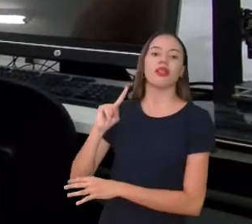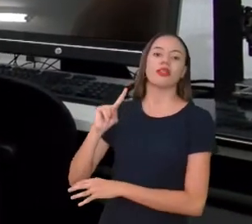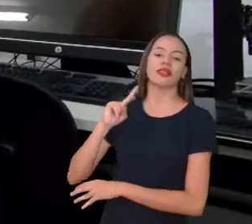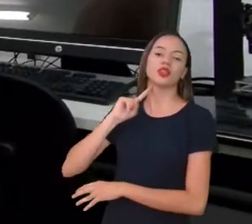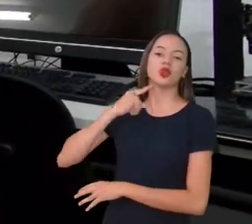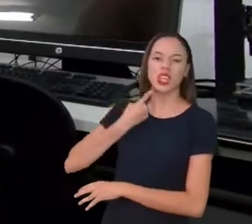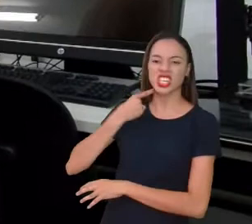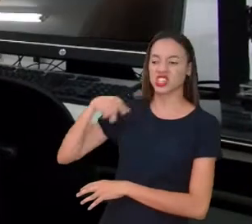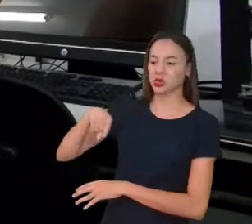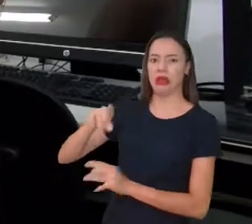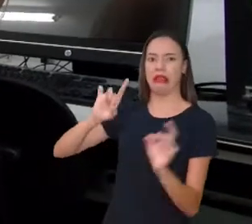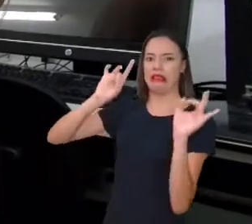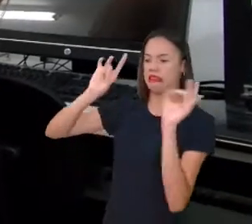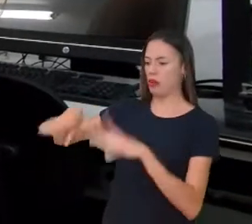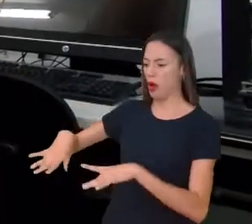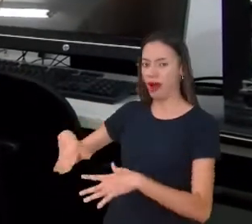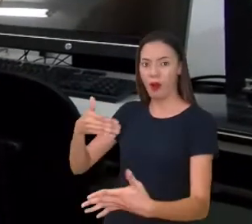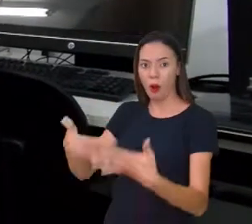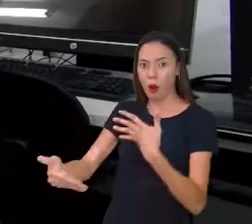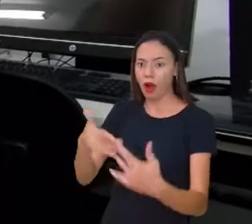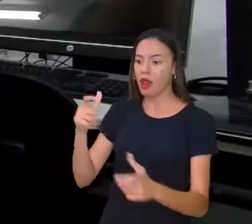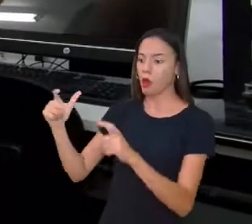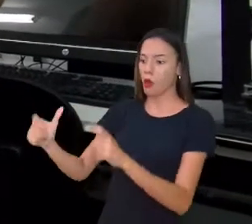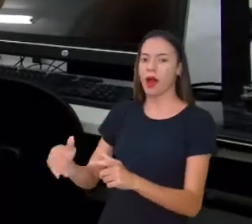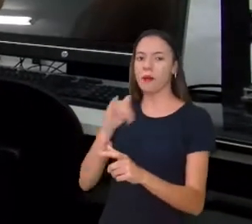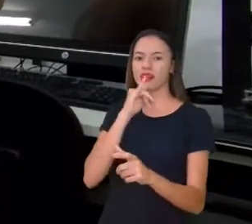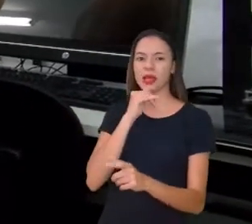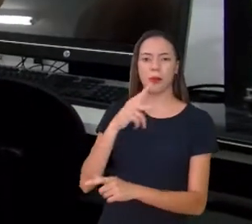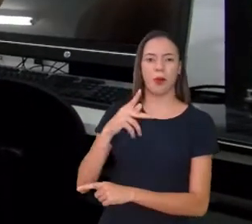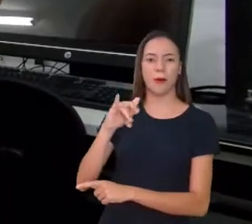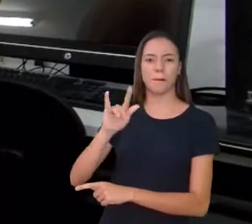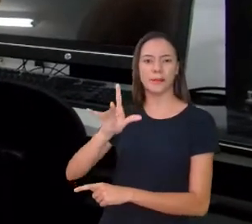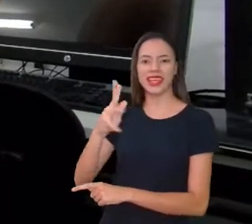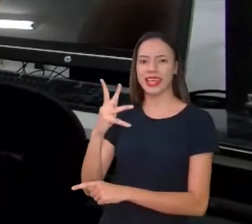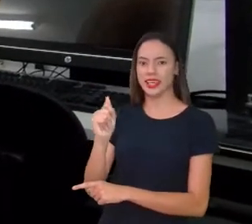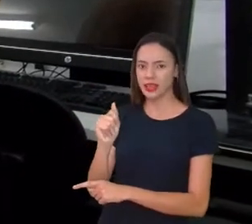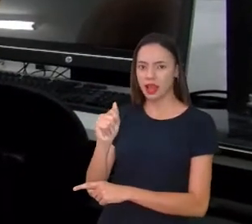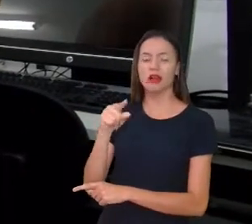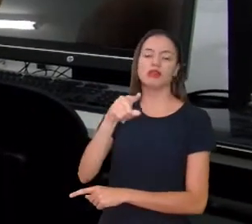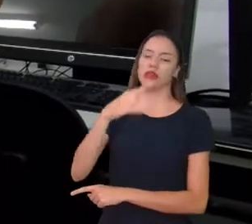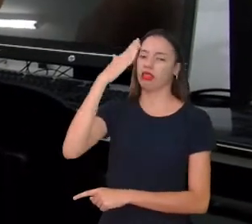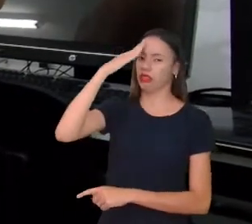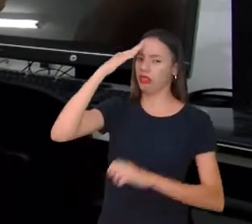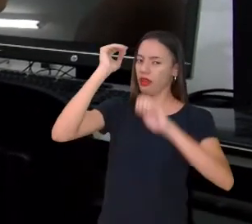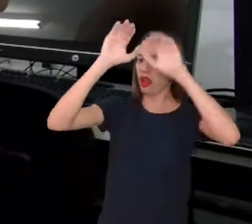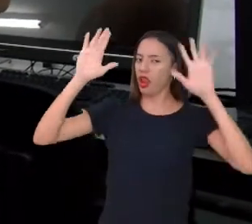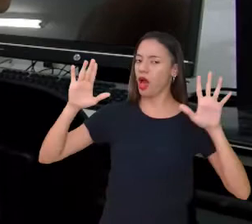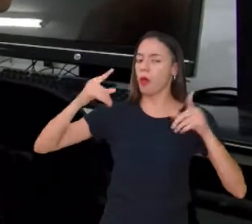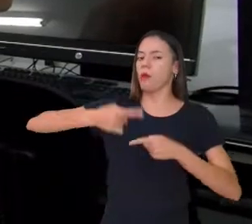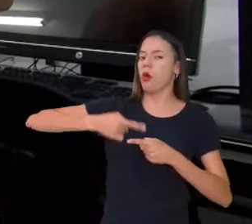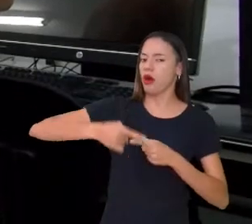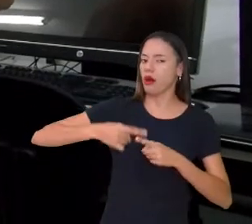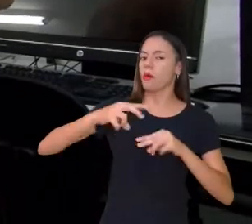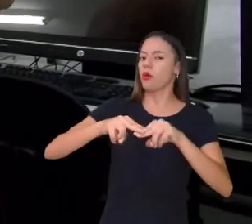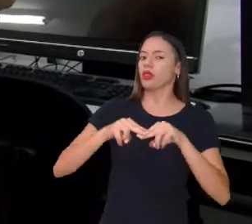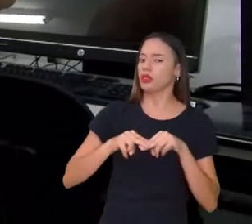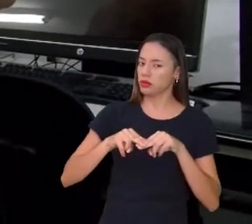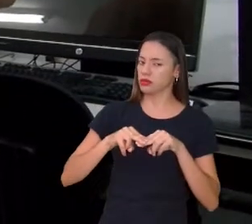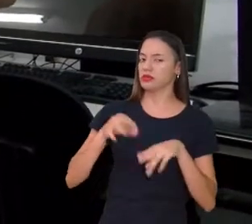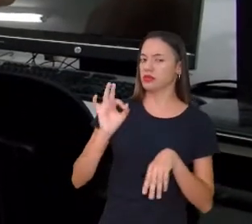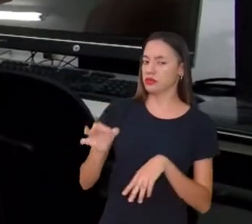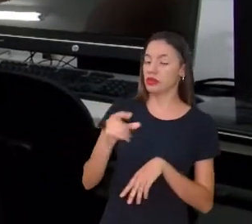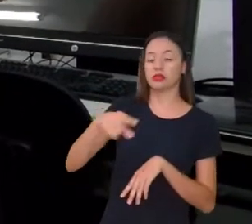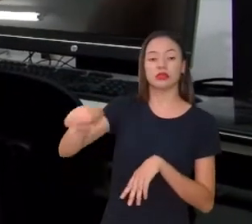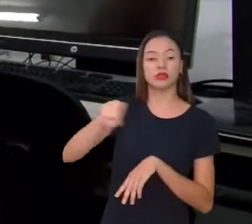aparelho, a gente não pode jogar em qualquer lugar uma pilha, e aí você vai entender o porquê. Tudo tem um motivo, não é mesmo, Tiago? Eles vão entender